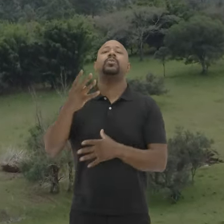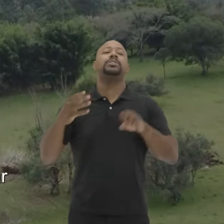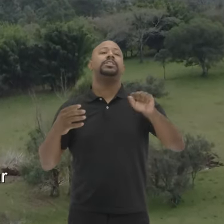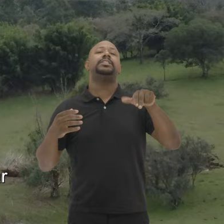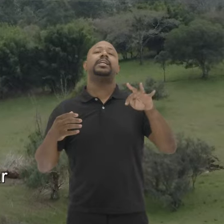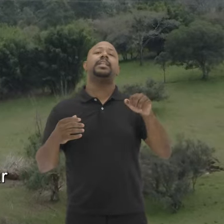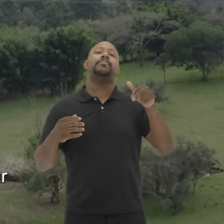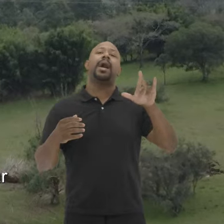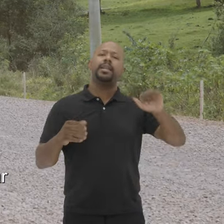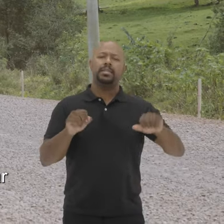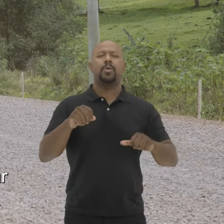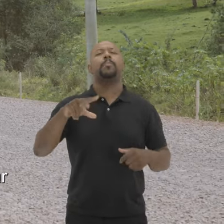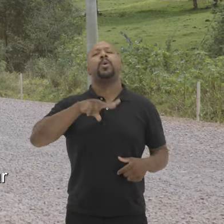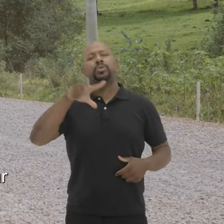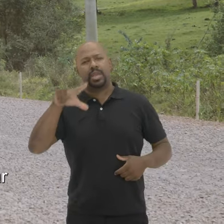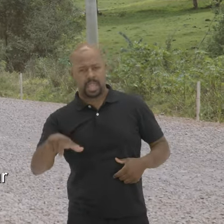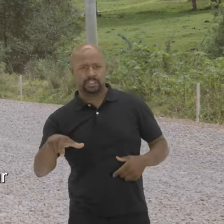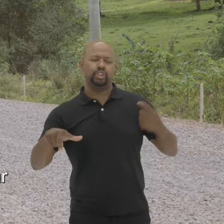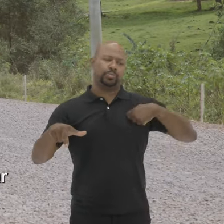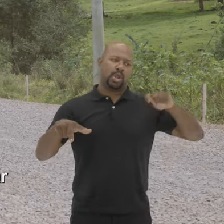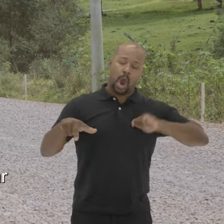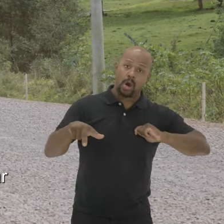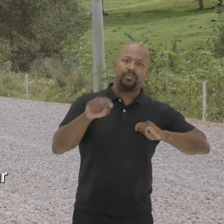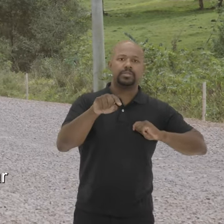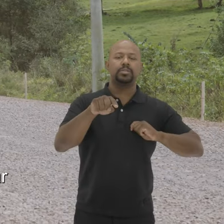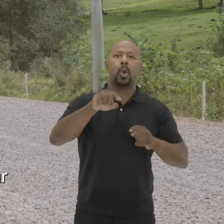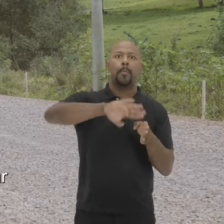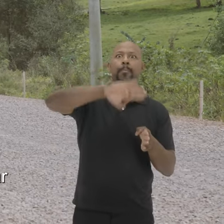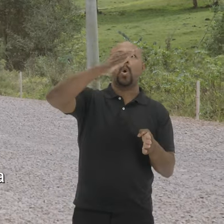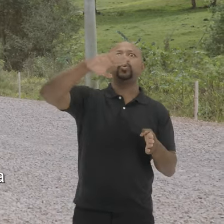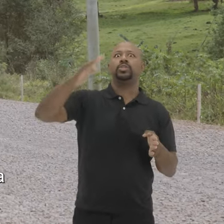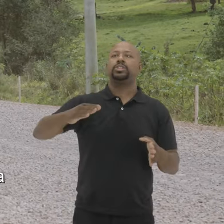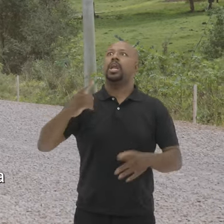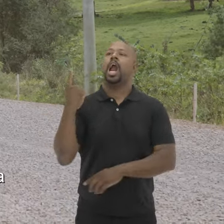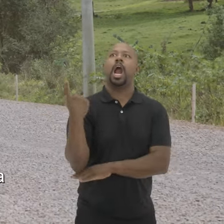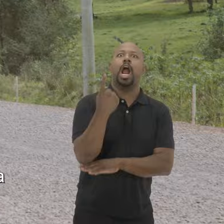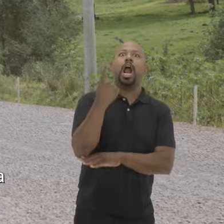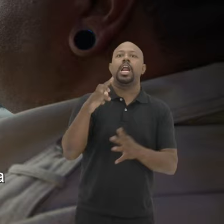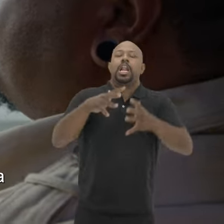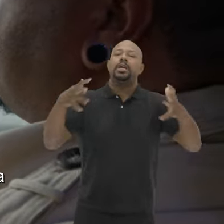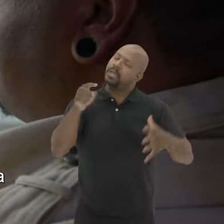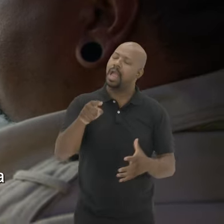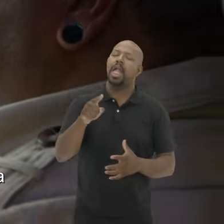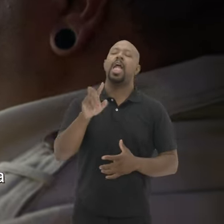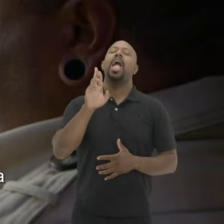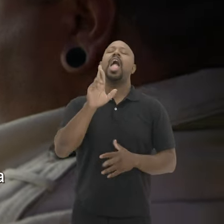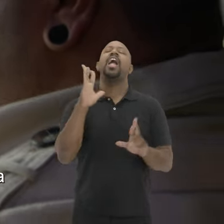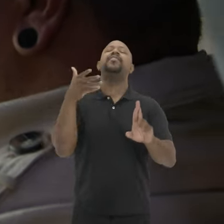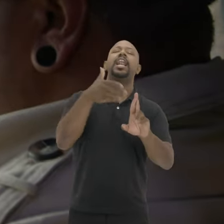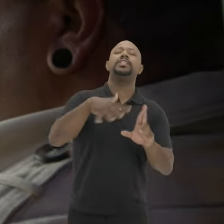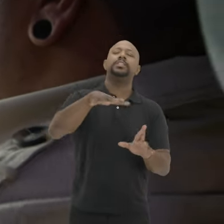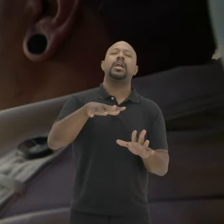Santa Maria e tanto portugueses espanhóis Então vão usar essa referência do monte grande como sendo a referência geográfica para